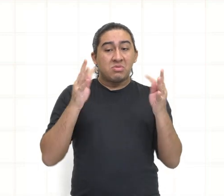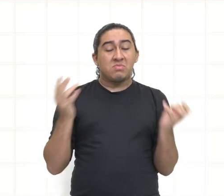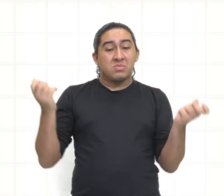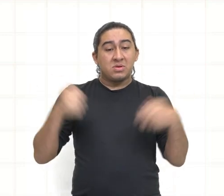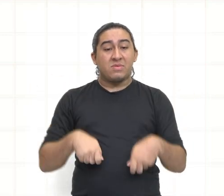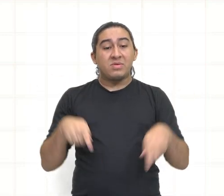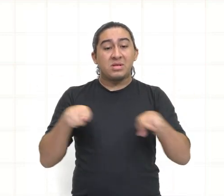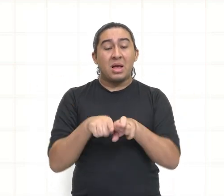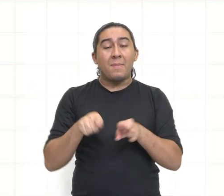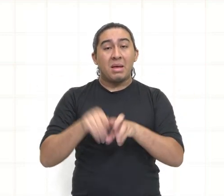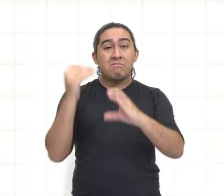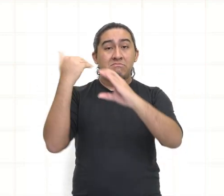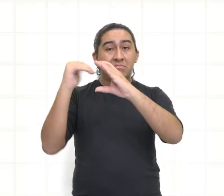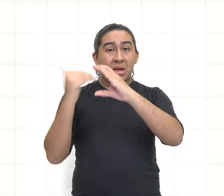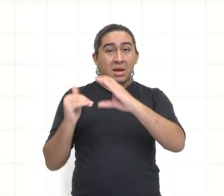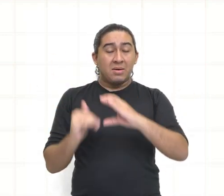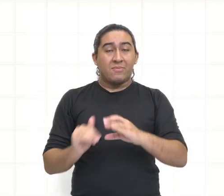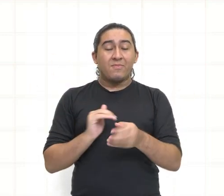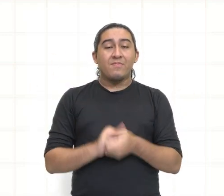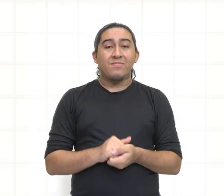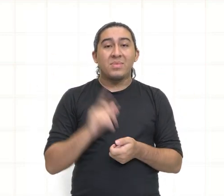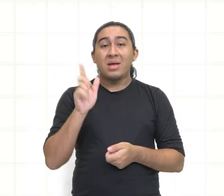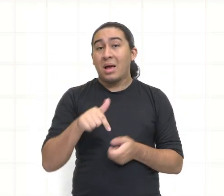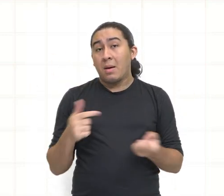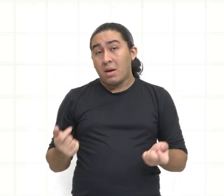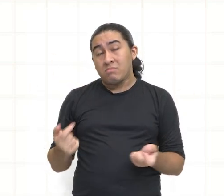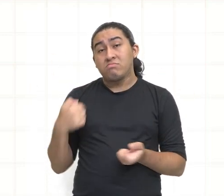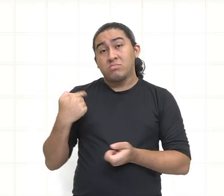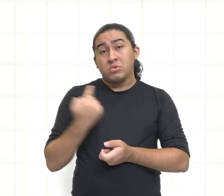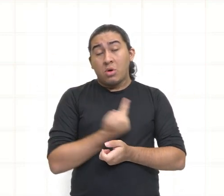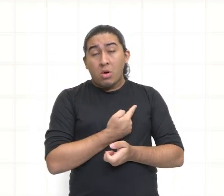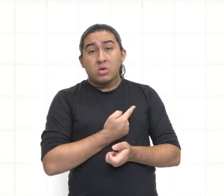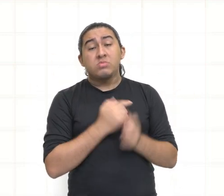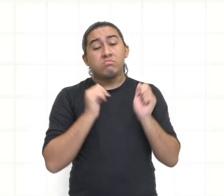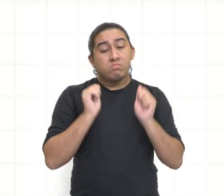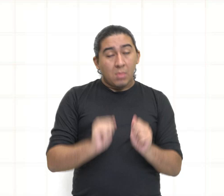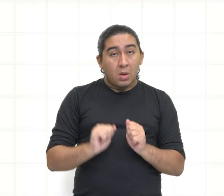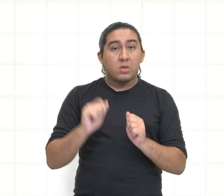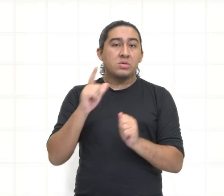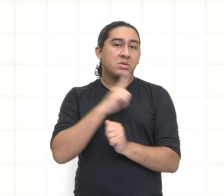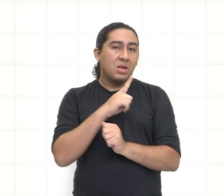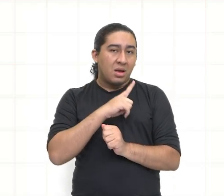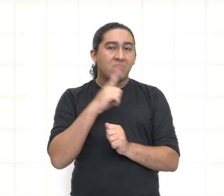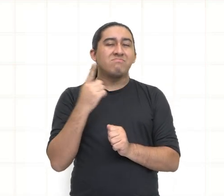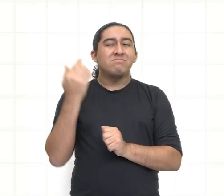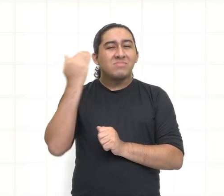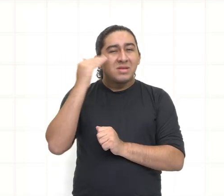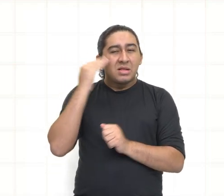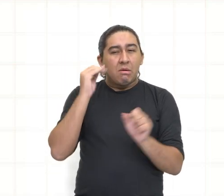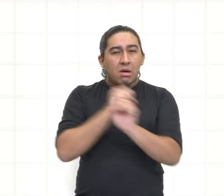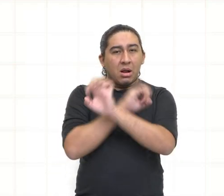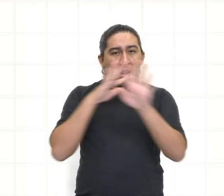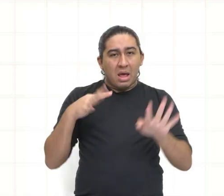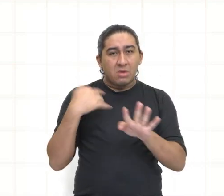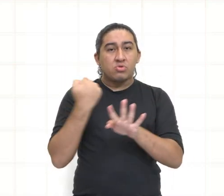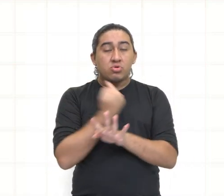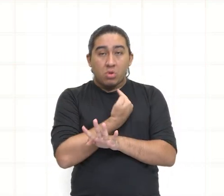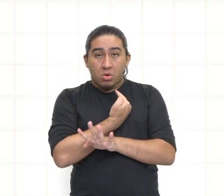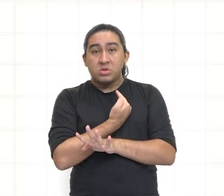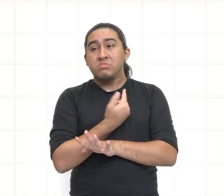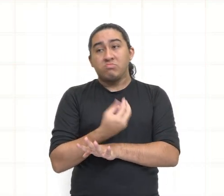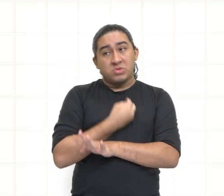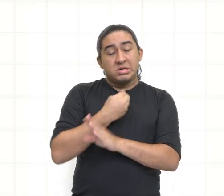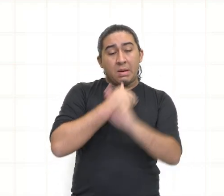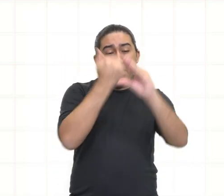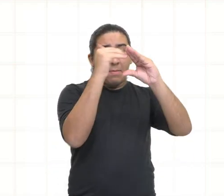tecnologias e os e-mails, que no caso aí são formas de nós registrarmos nossos recados, né, de